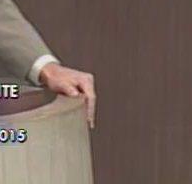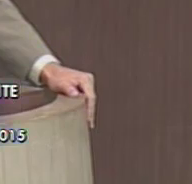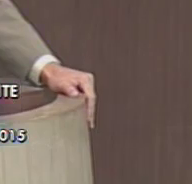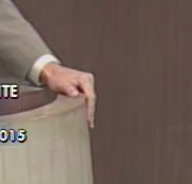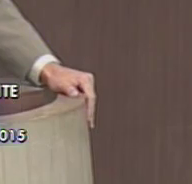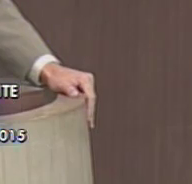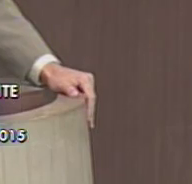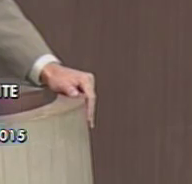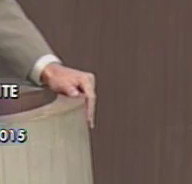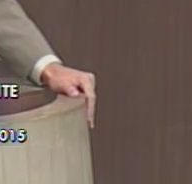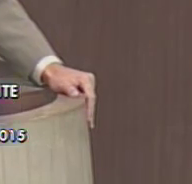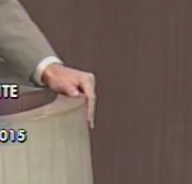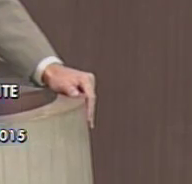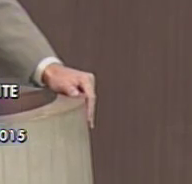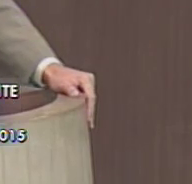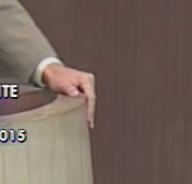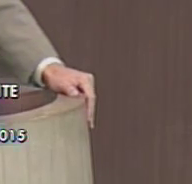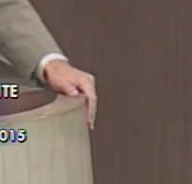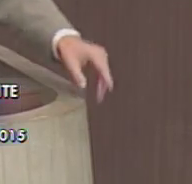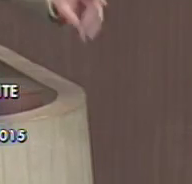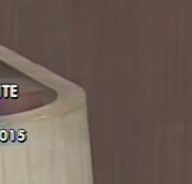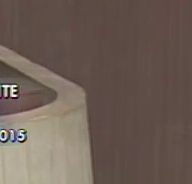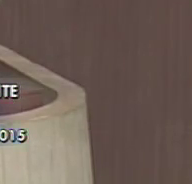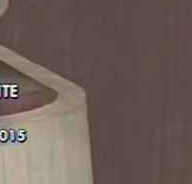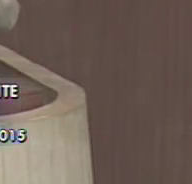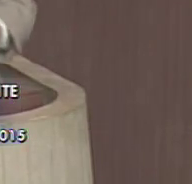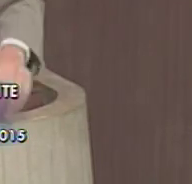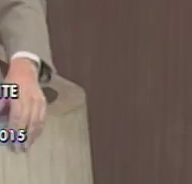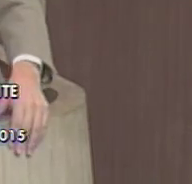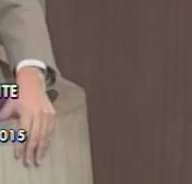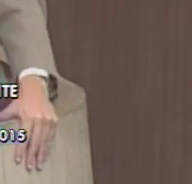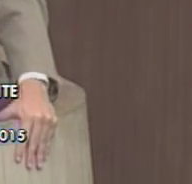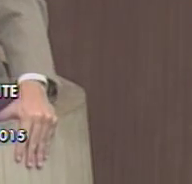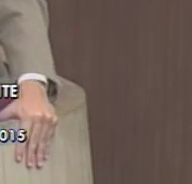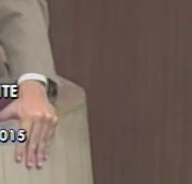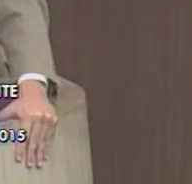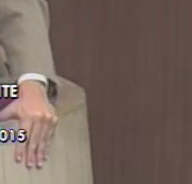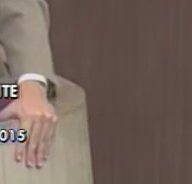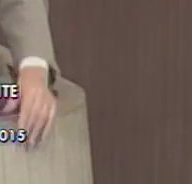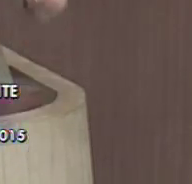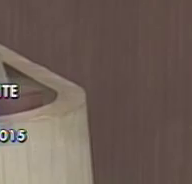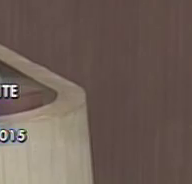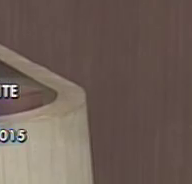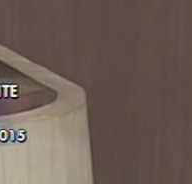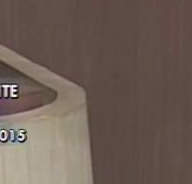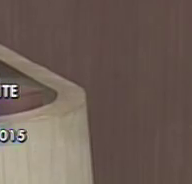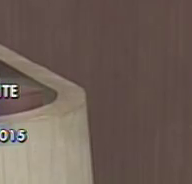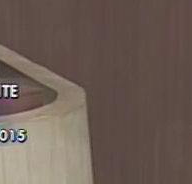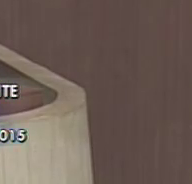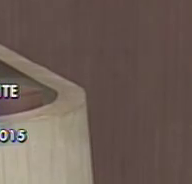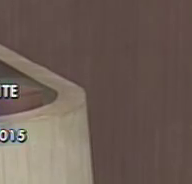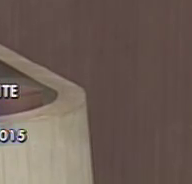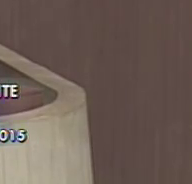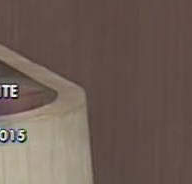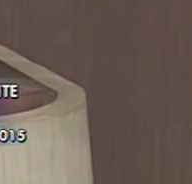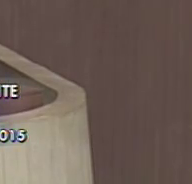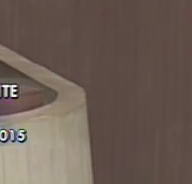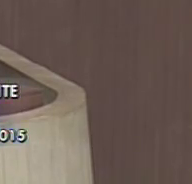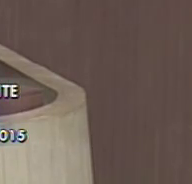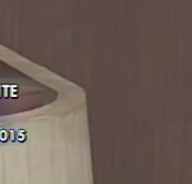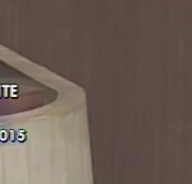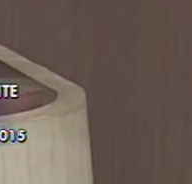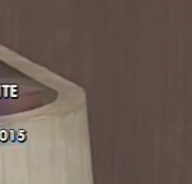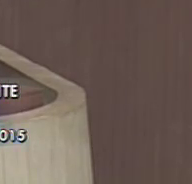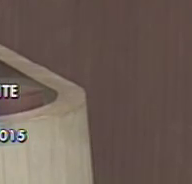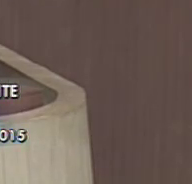parou porque não tinha condição de pagar terceirizado. Só que não é só lá no Rio de Janeiro, não. Aqui, as universidades já